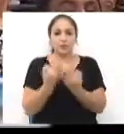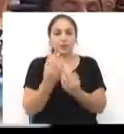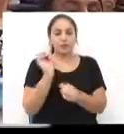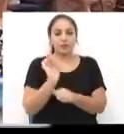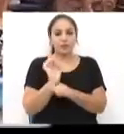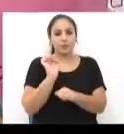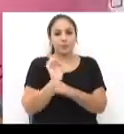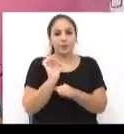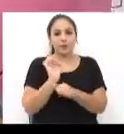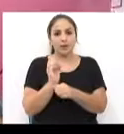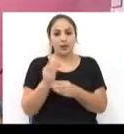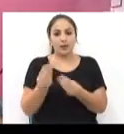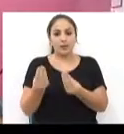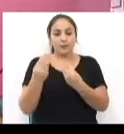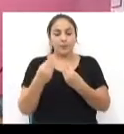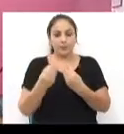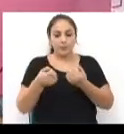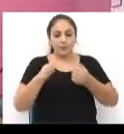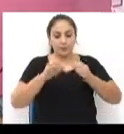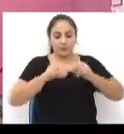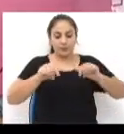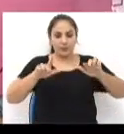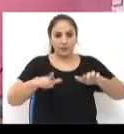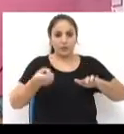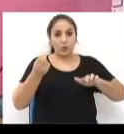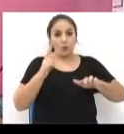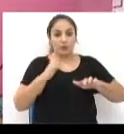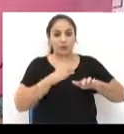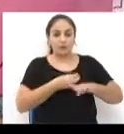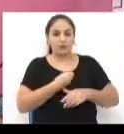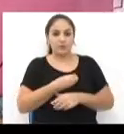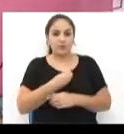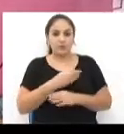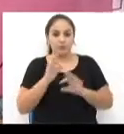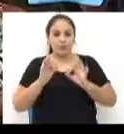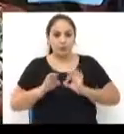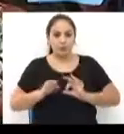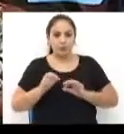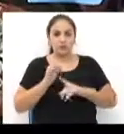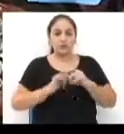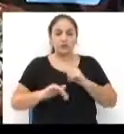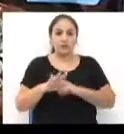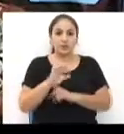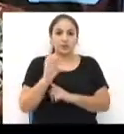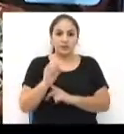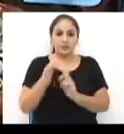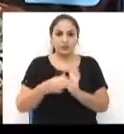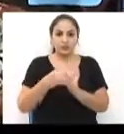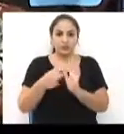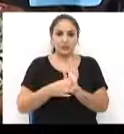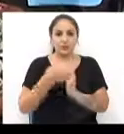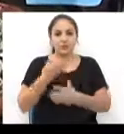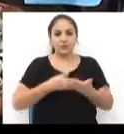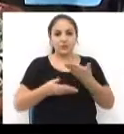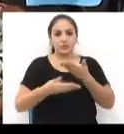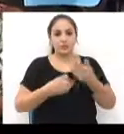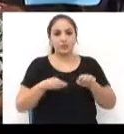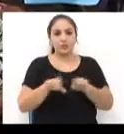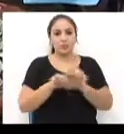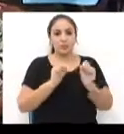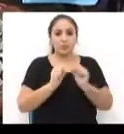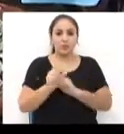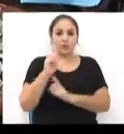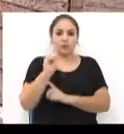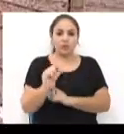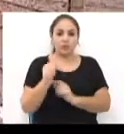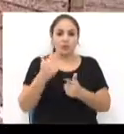famílias que aguardam um terreno ou a inclusão em programas sociais. Se a indicação for atendida, também será